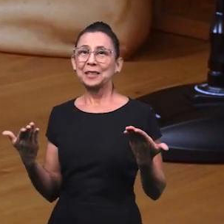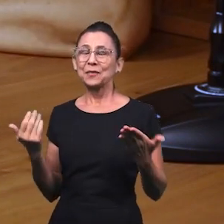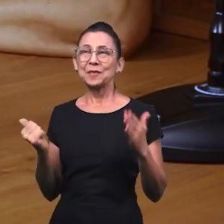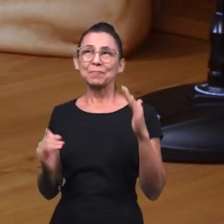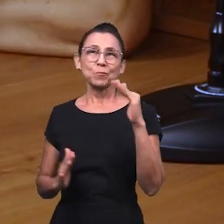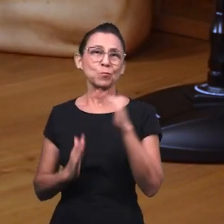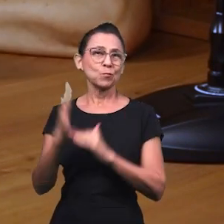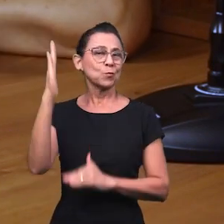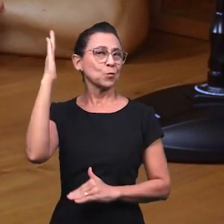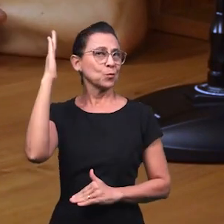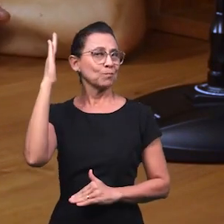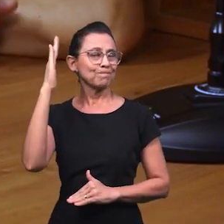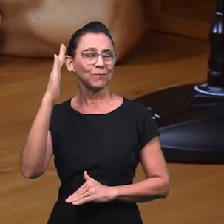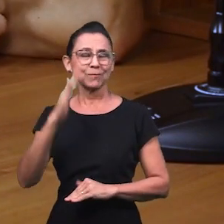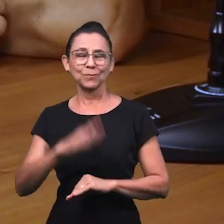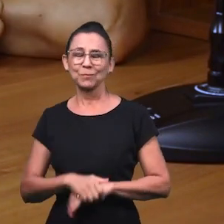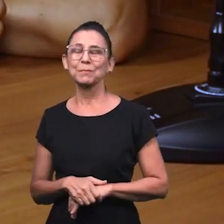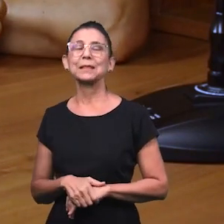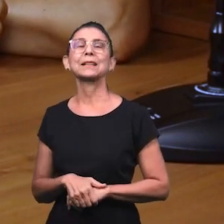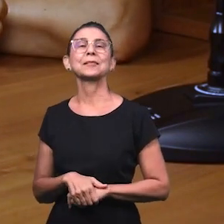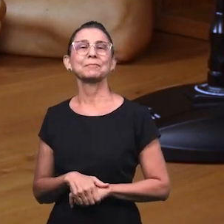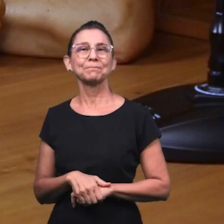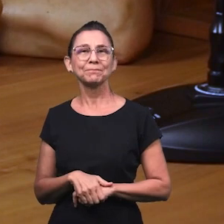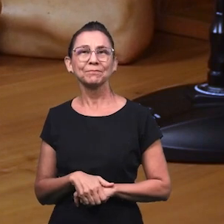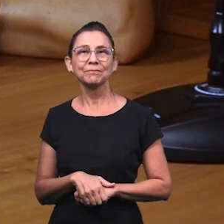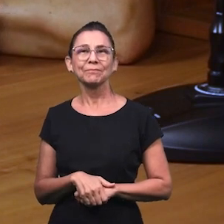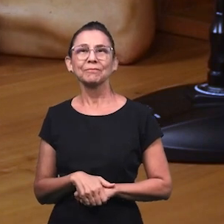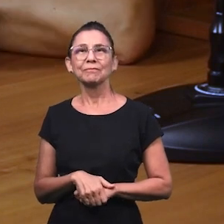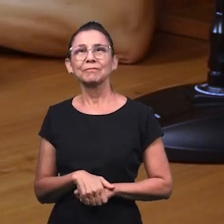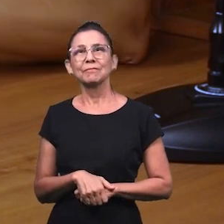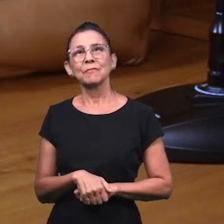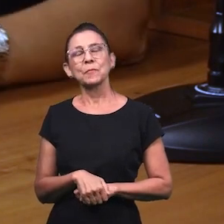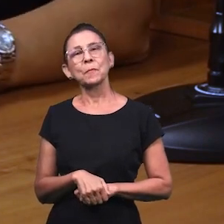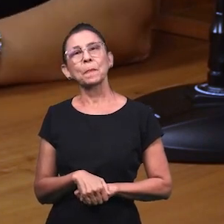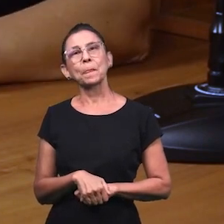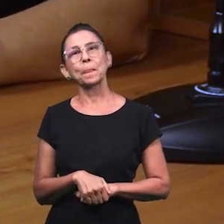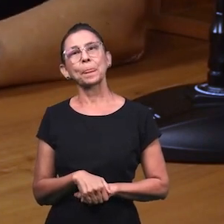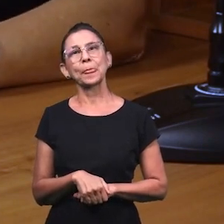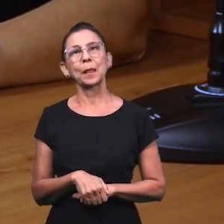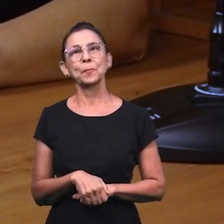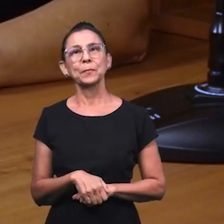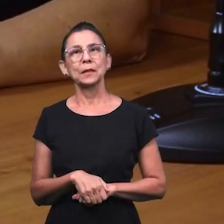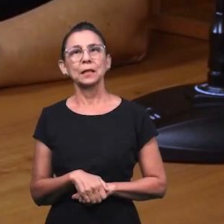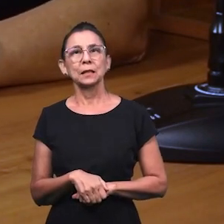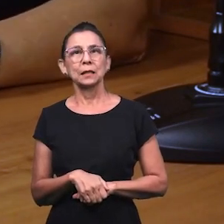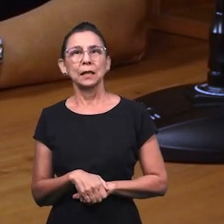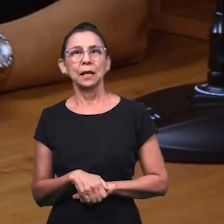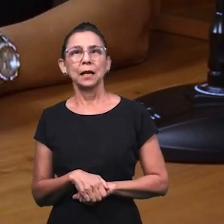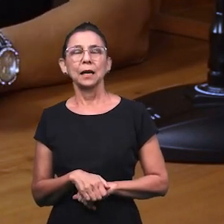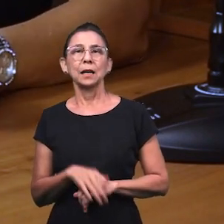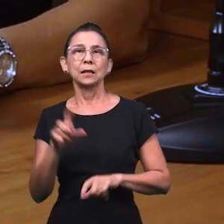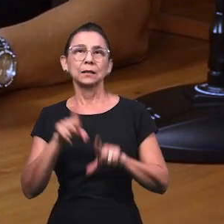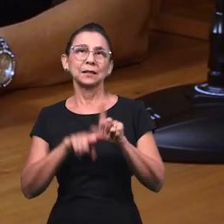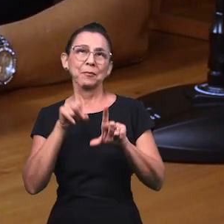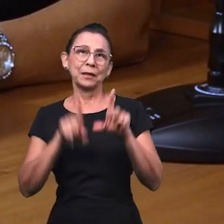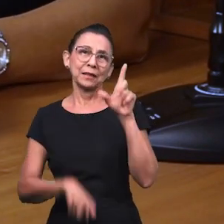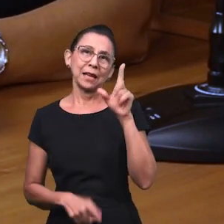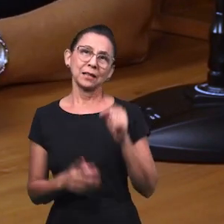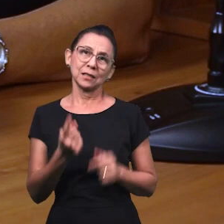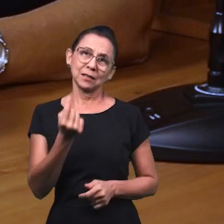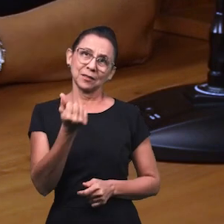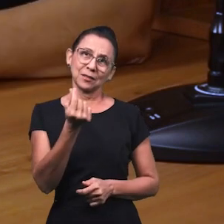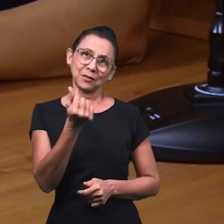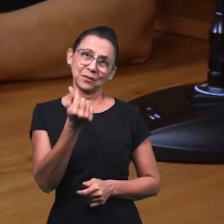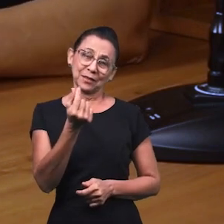é superação mesmo, e independente do seu nível, né, social, assim,